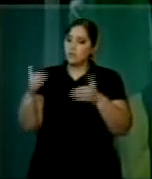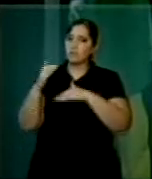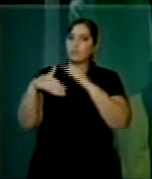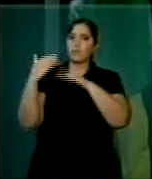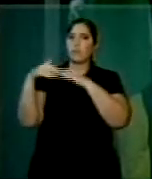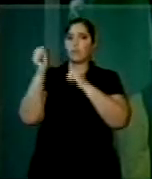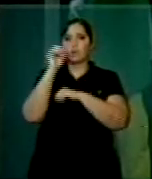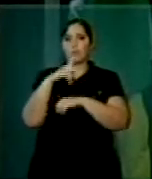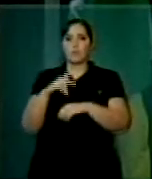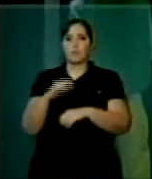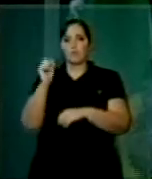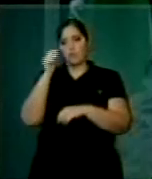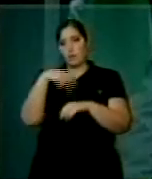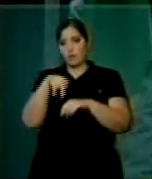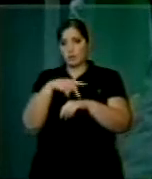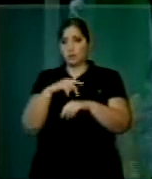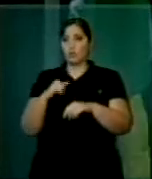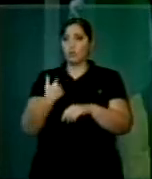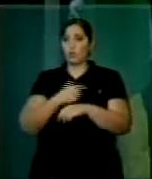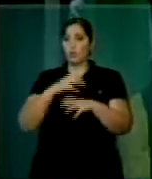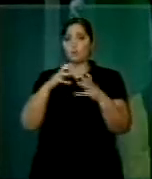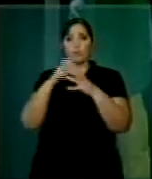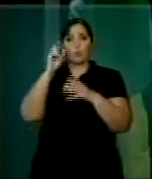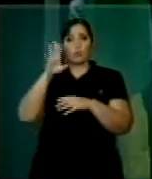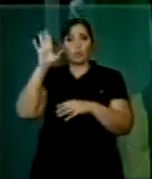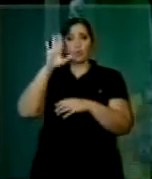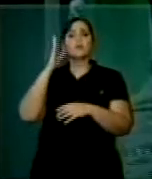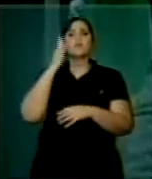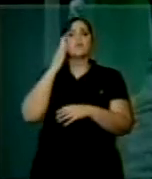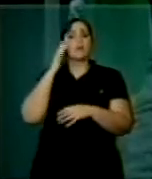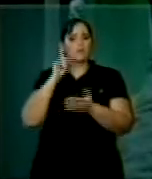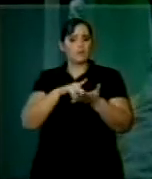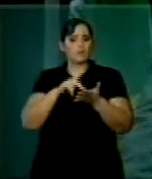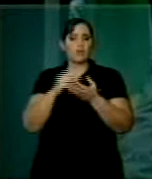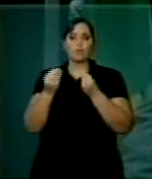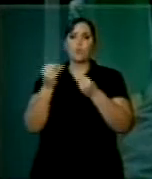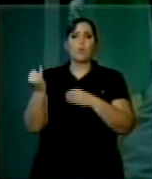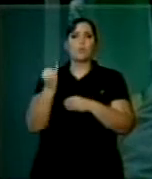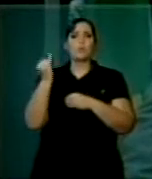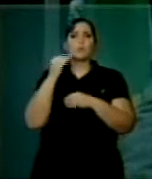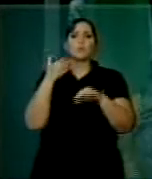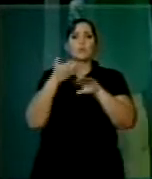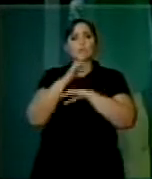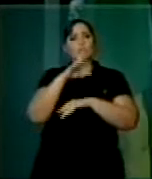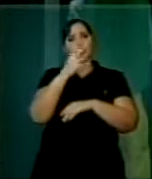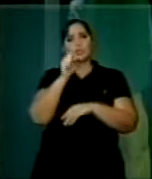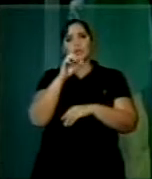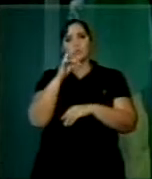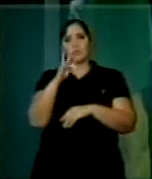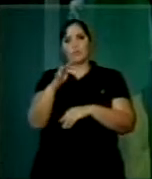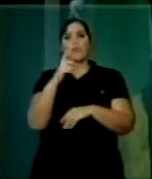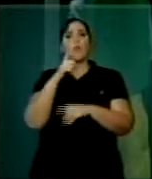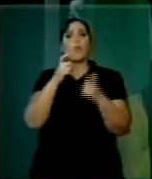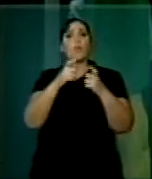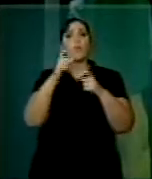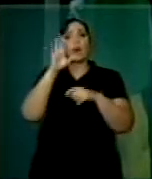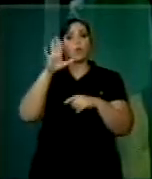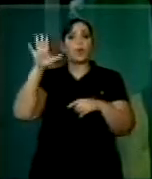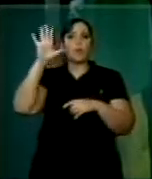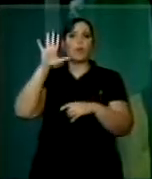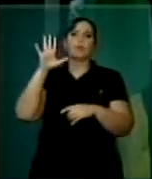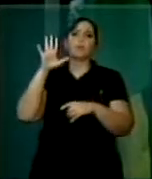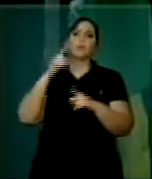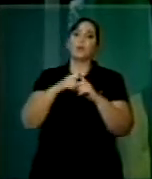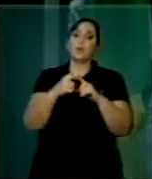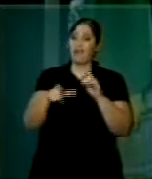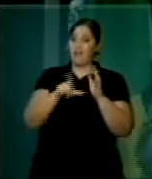país. E nós nordestinos, sabemos o quanto significou a chegada da Chesf naquela região, o que era a região Nordeste